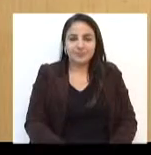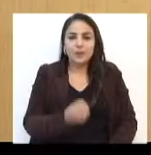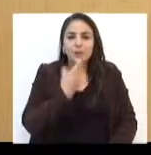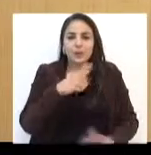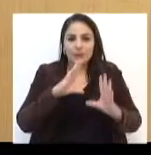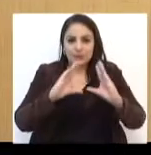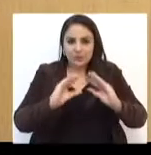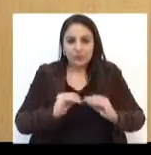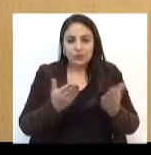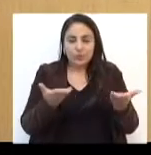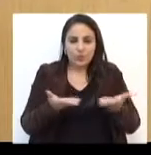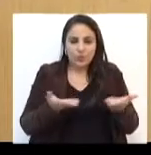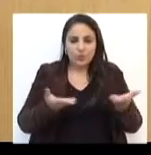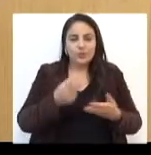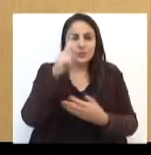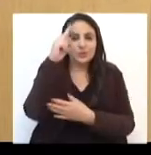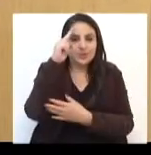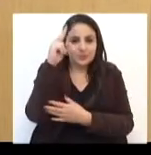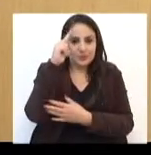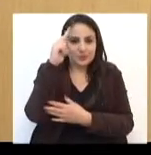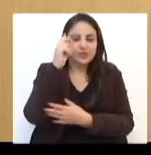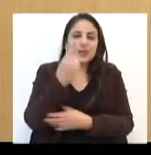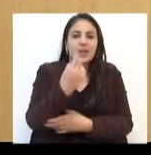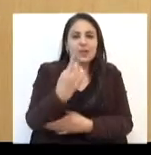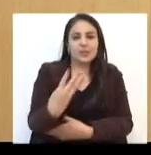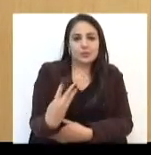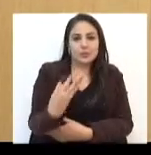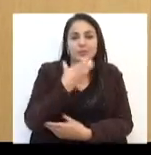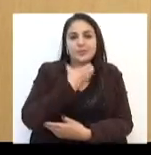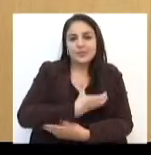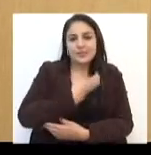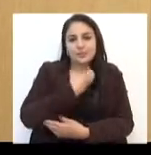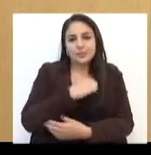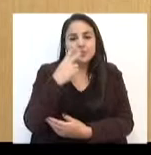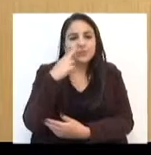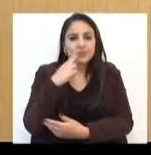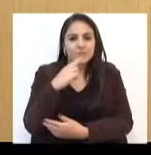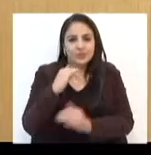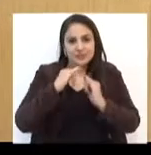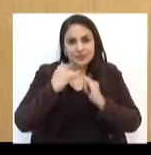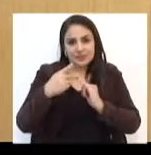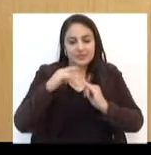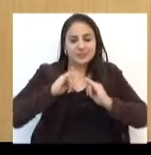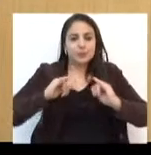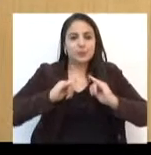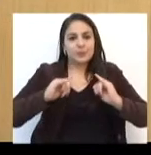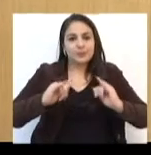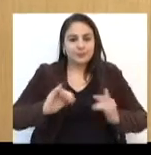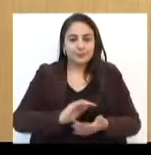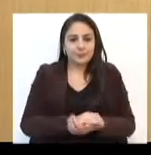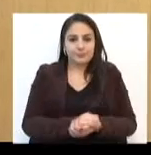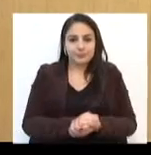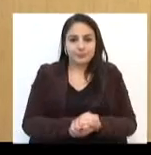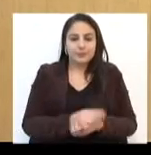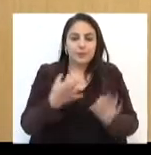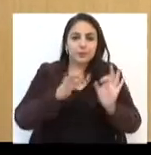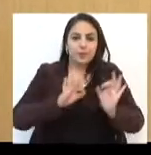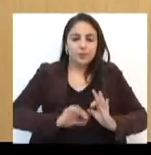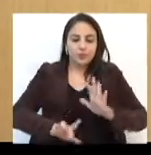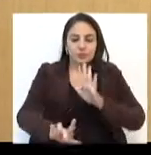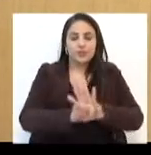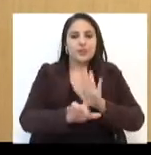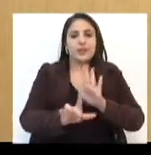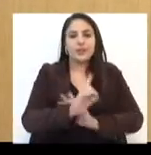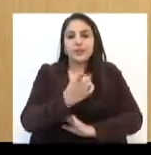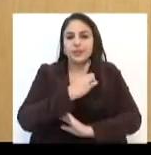Boa noite, hoje é segunda-feira, 14 de dezembro e você vai ver nesta edição. Projeto de lei